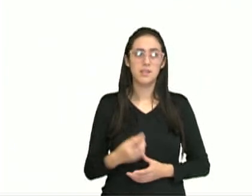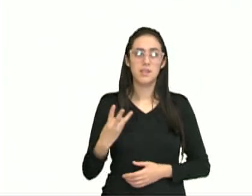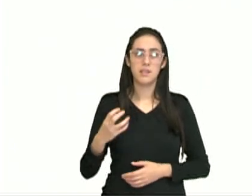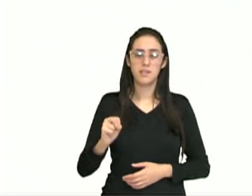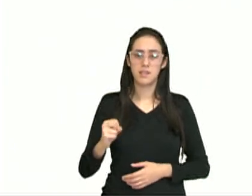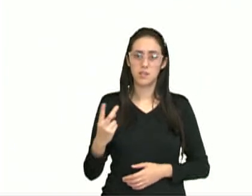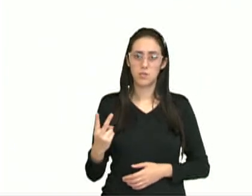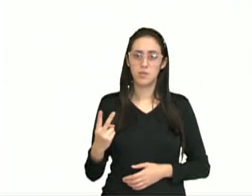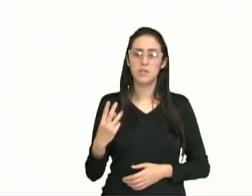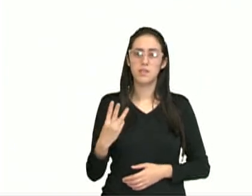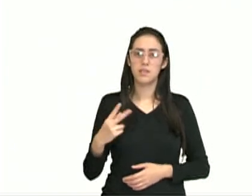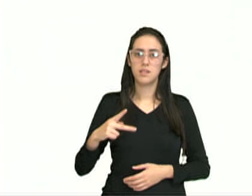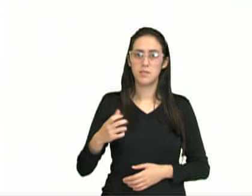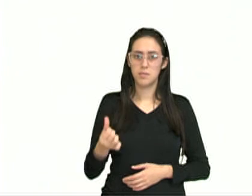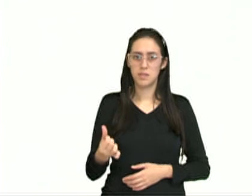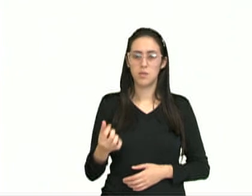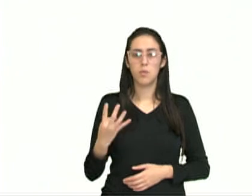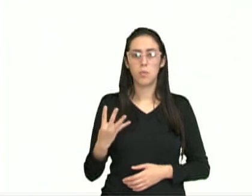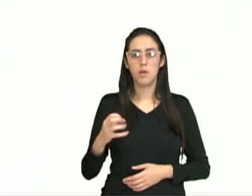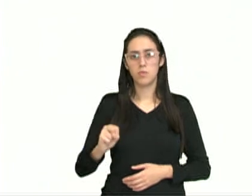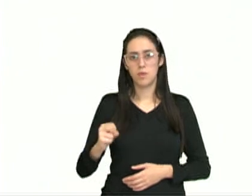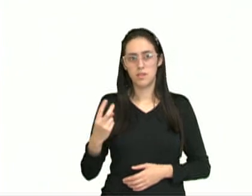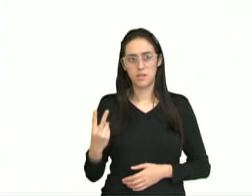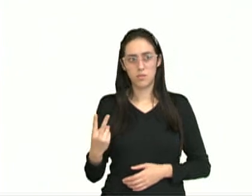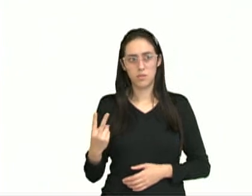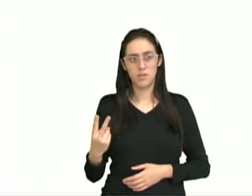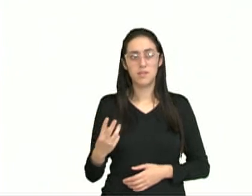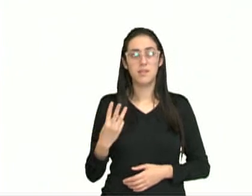3s2, 3p6, 4s2,